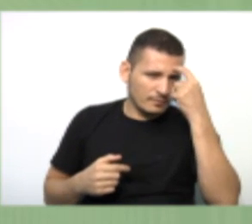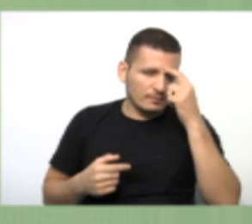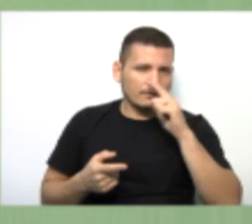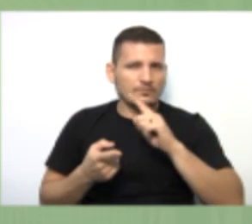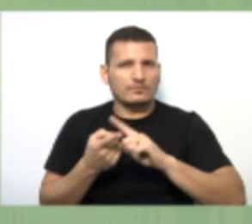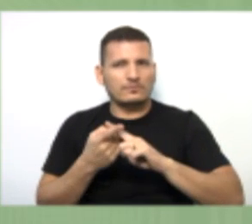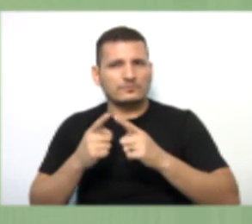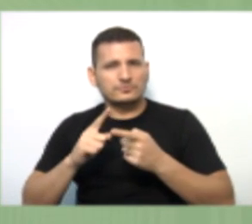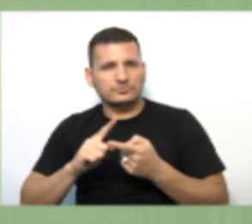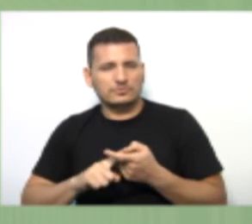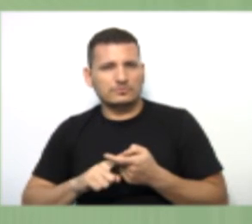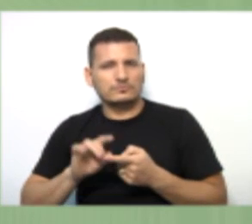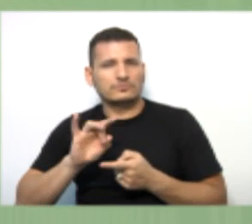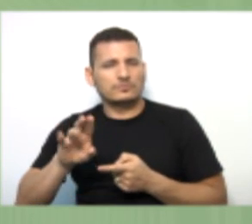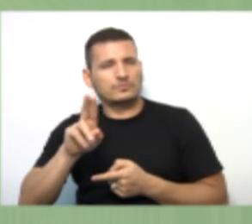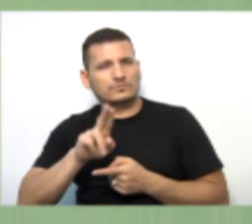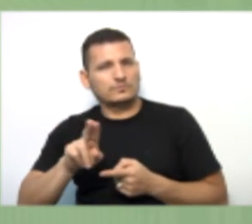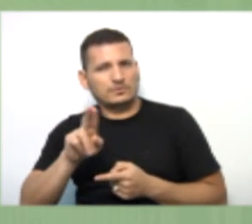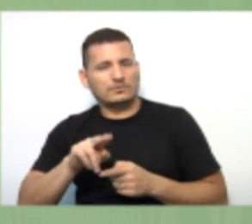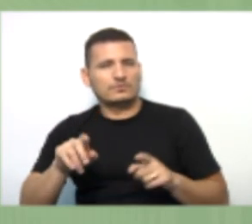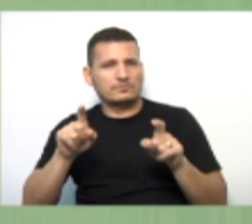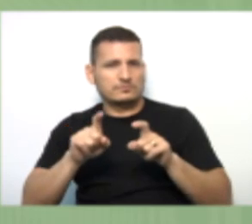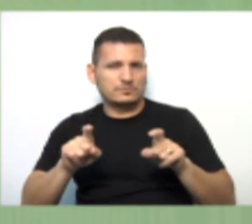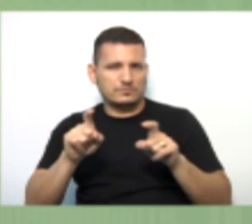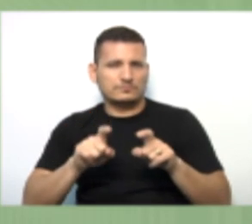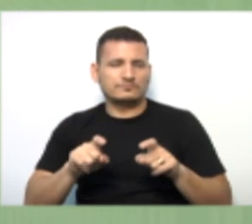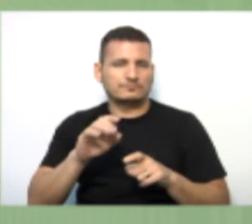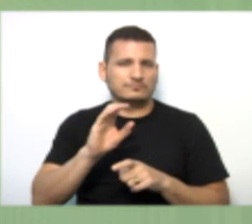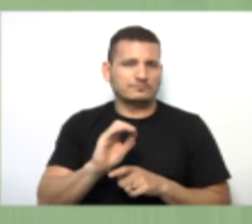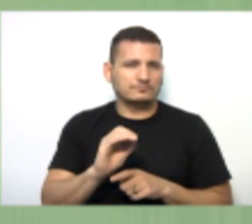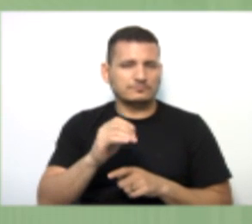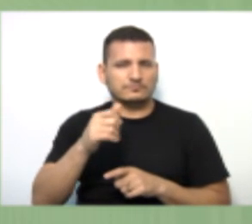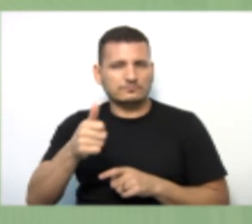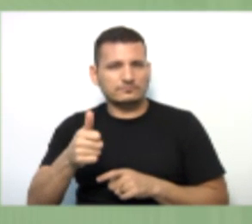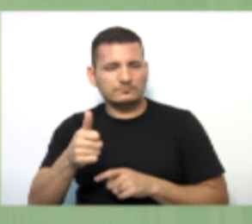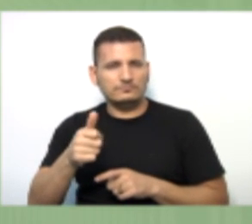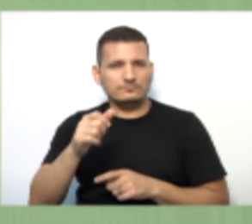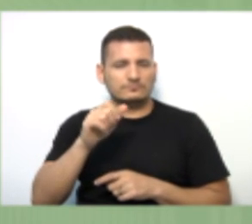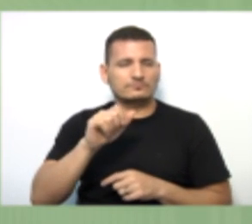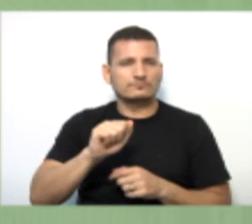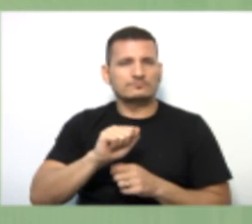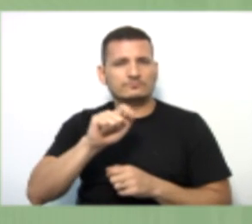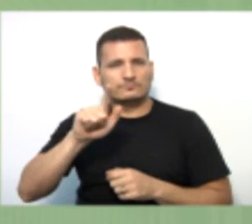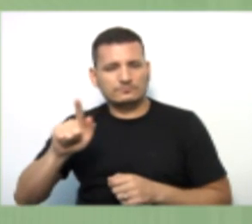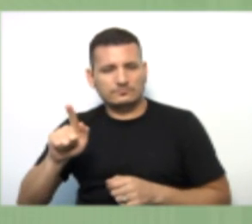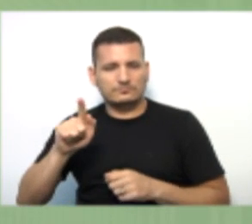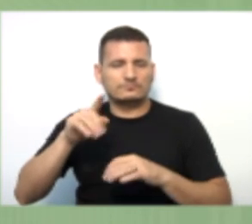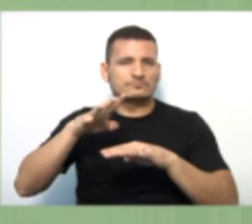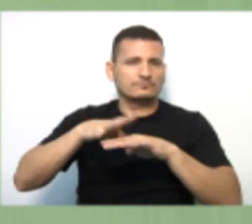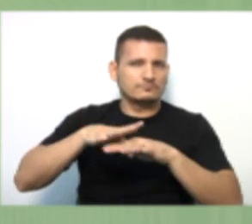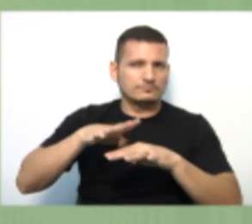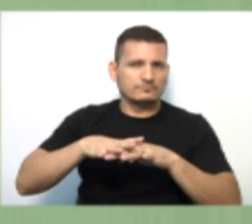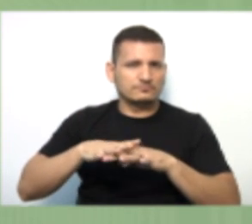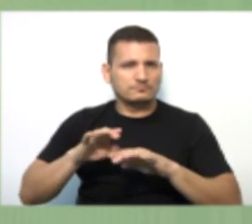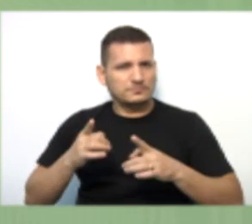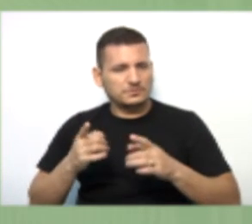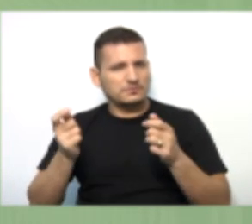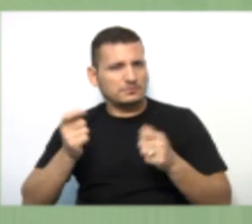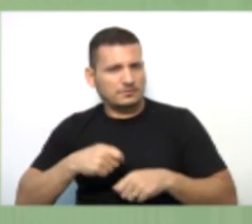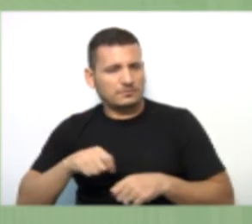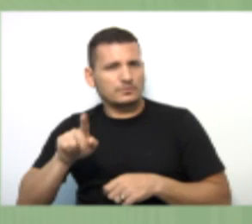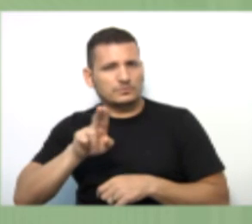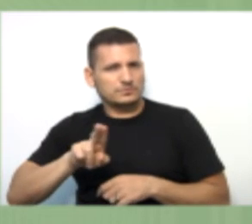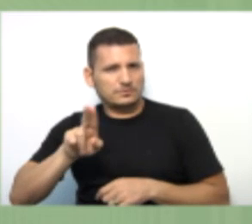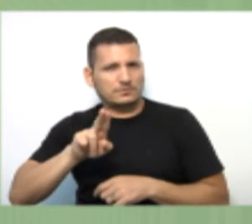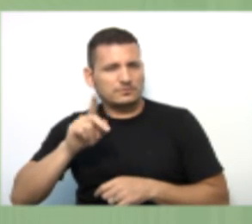o computador, né? Naquela questão de 0 e 1, aquela questão de algoritmo que o senhor falou, matemática, mas dá para poder usar a lógica no dia a